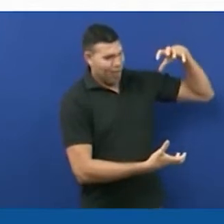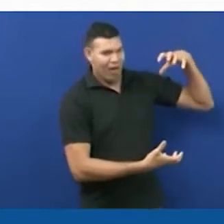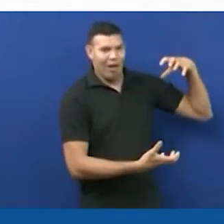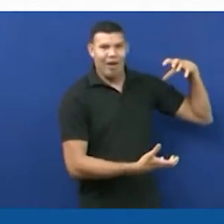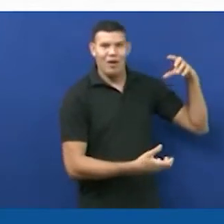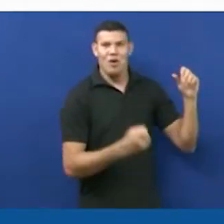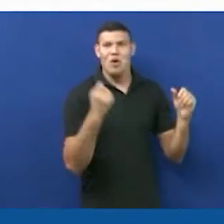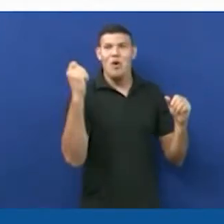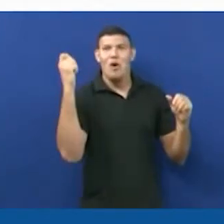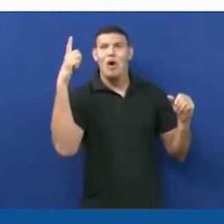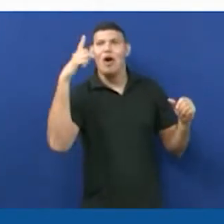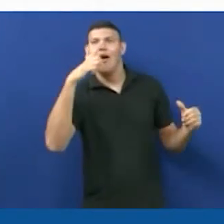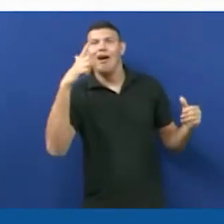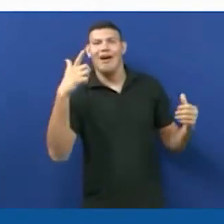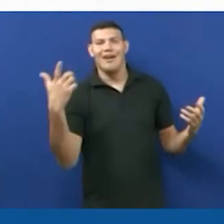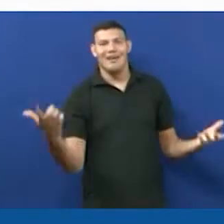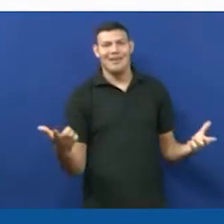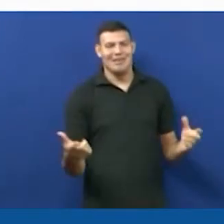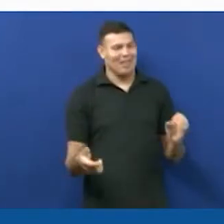ao sol